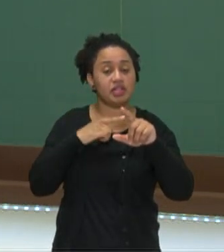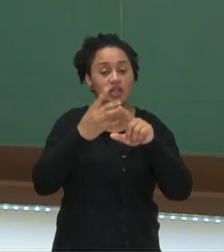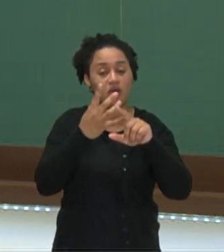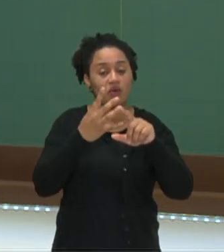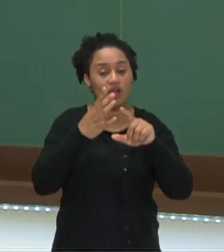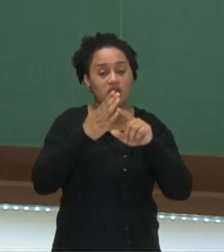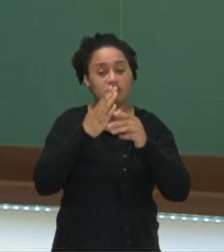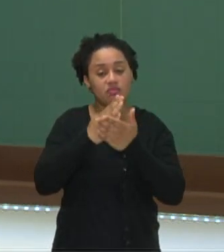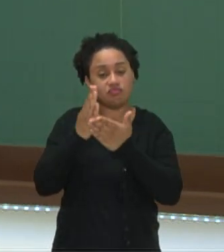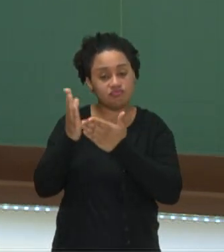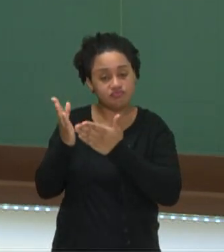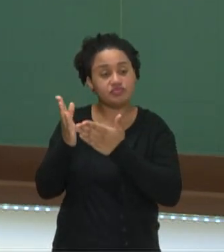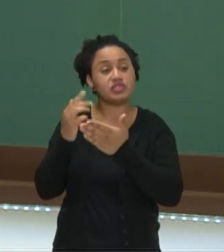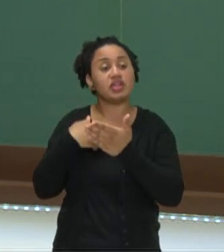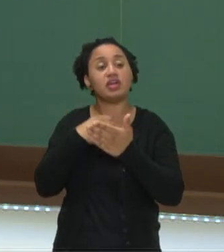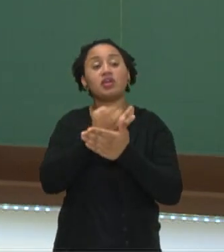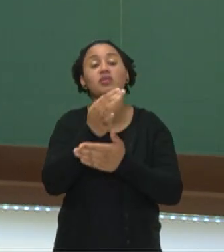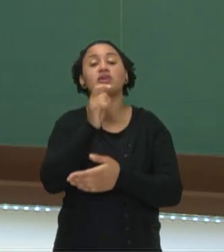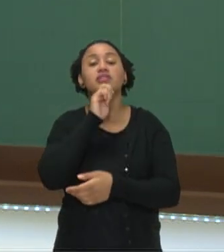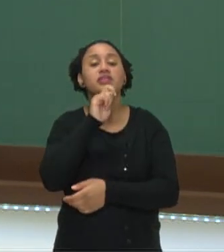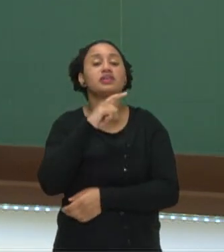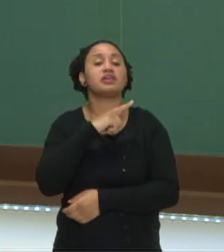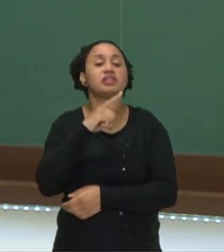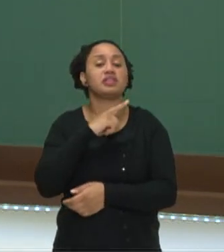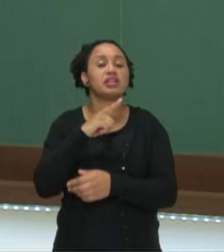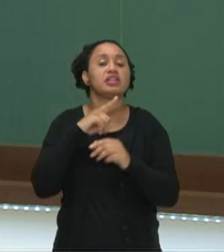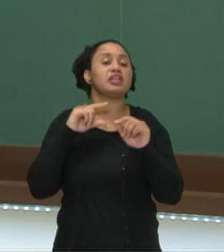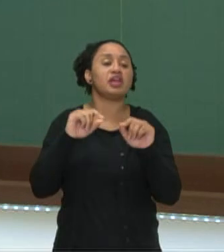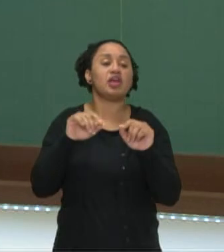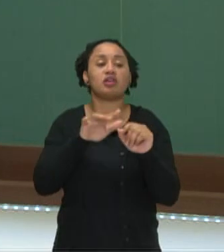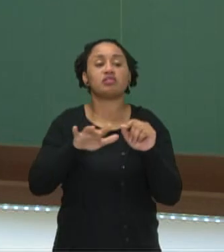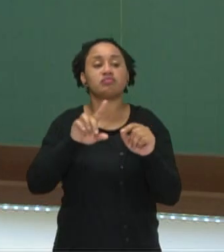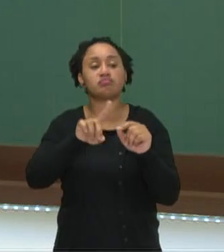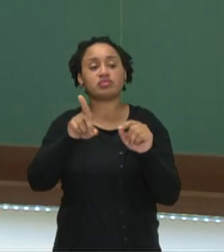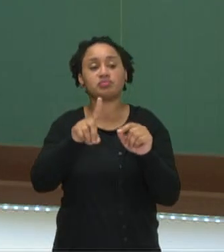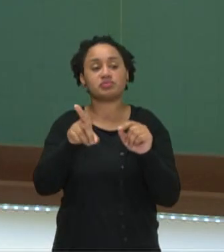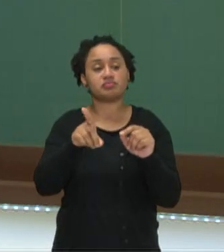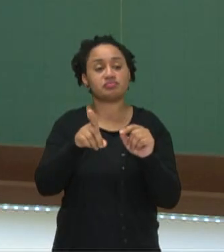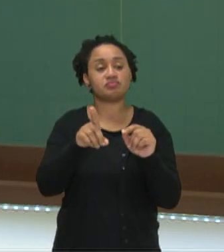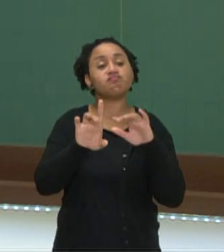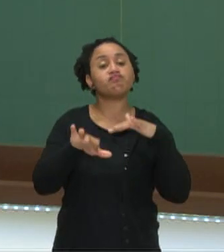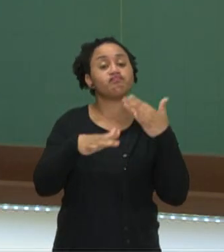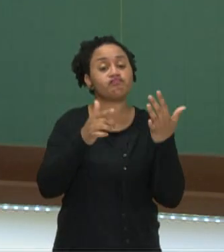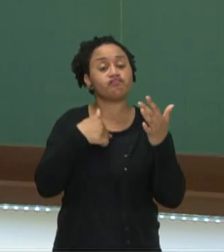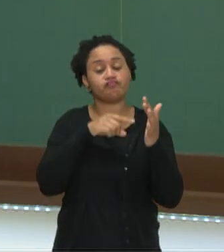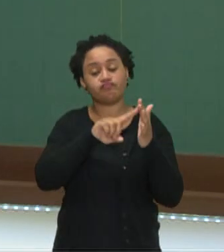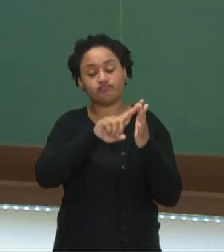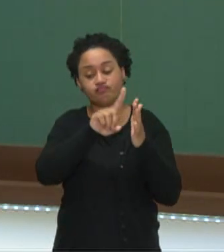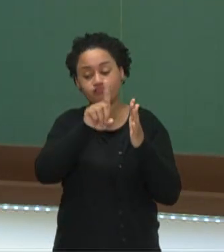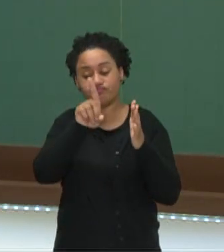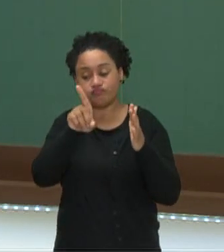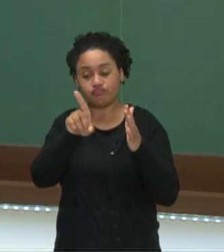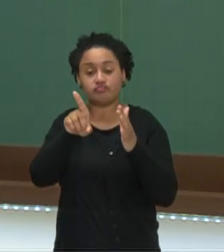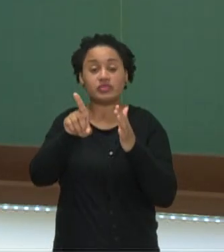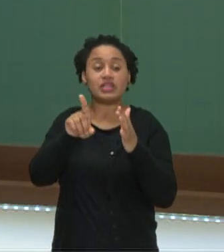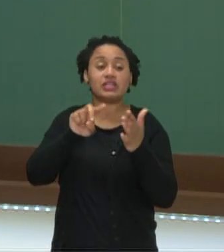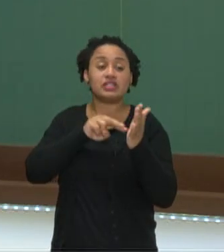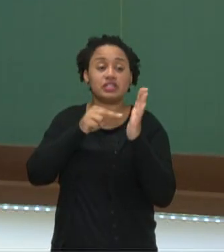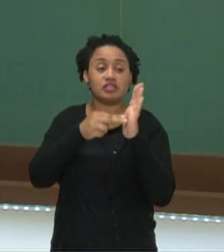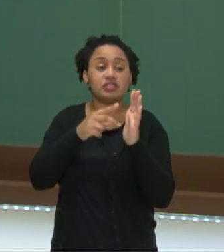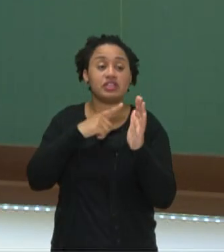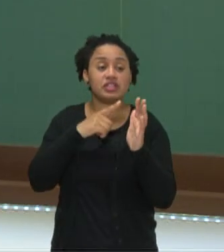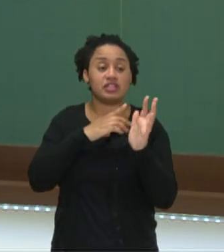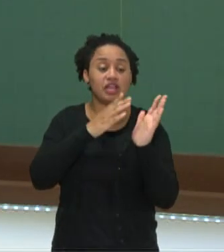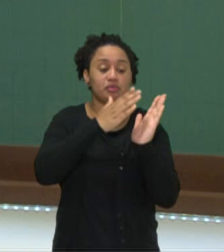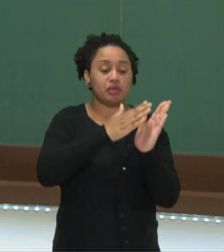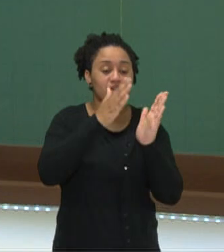E quantas partes ainda restam nesse marcador aqui? Bom, a flechinha está aqui, quer dizer que tem 3 partes